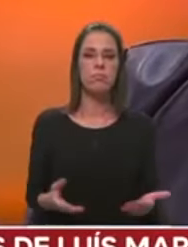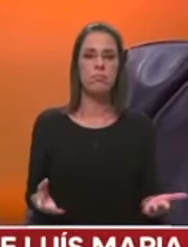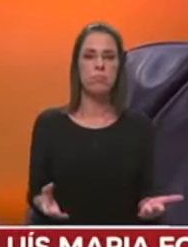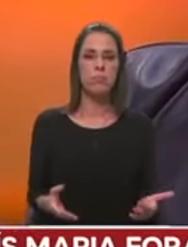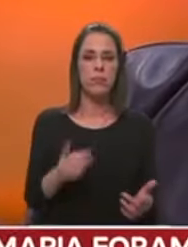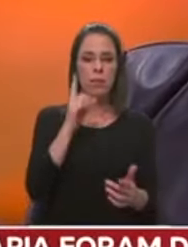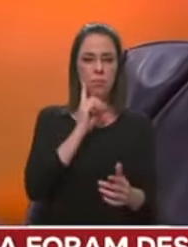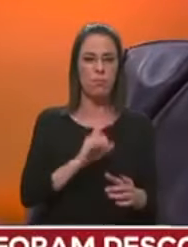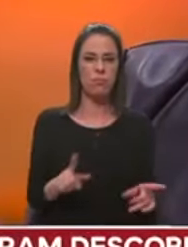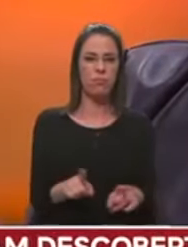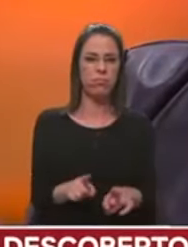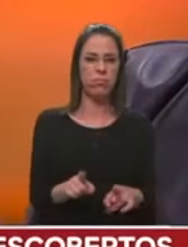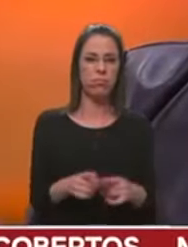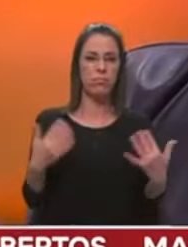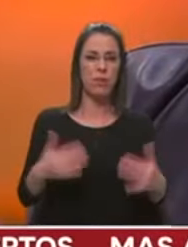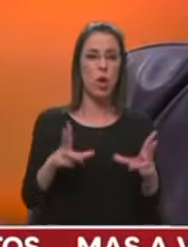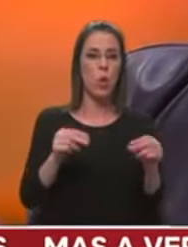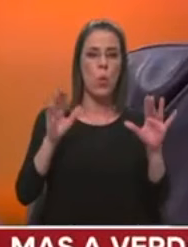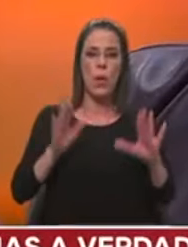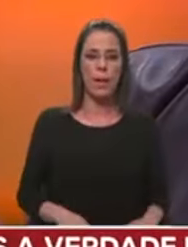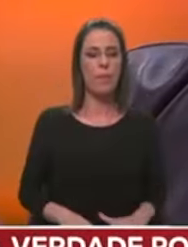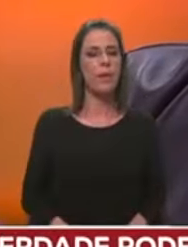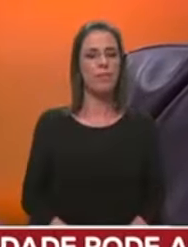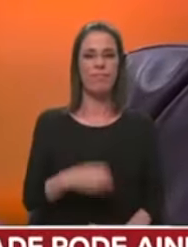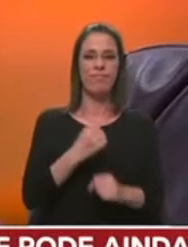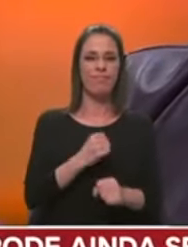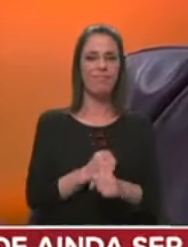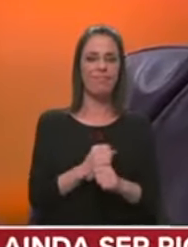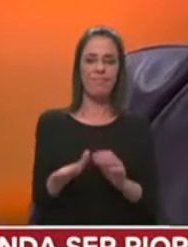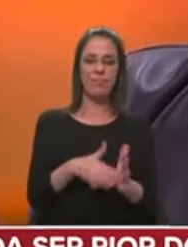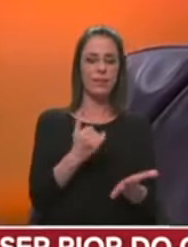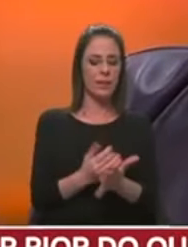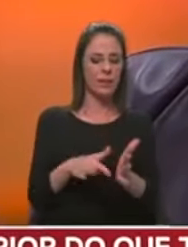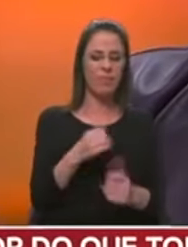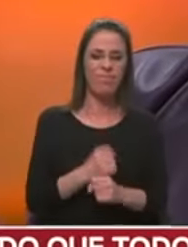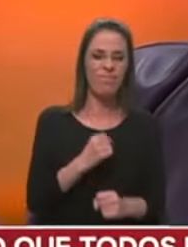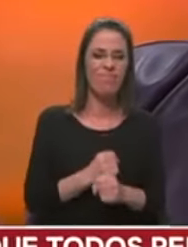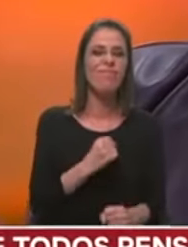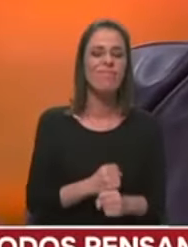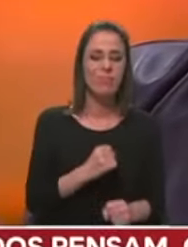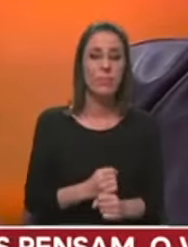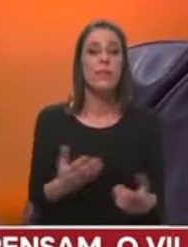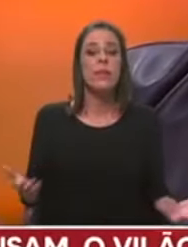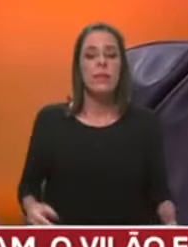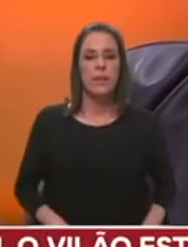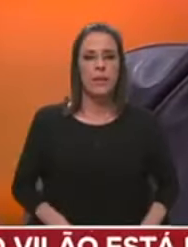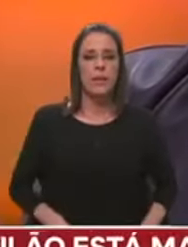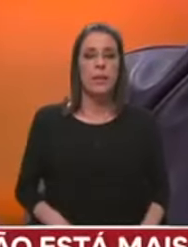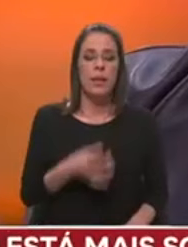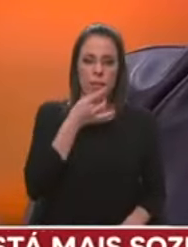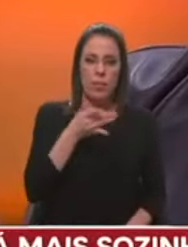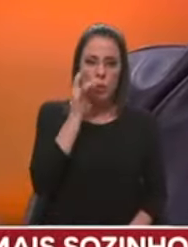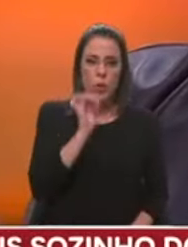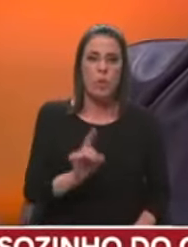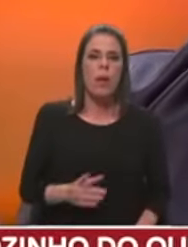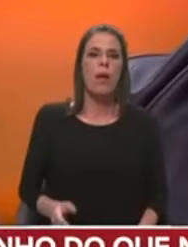mas era uma mulher, nunca parou de trabalhar, sempre a trabalhar. E, portanto, olha... Perdoou isso ao seu